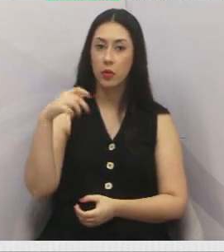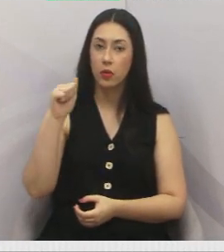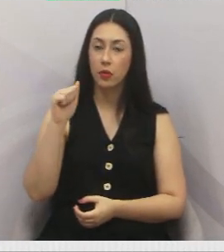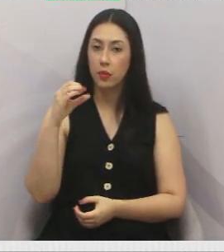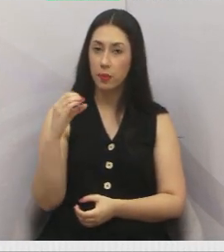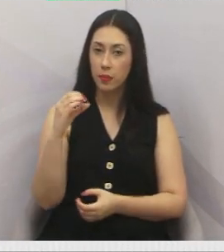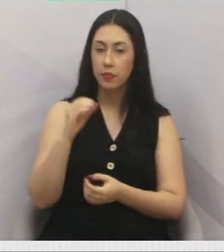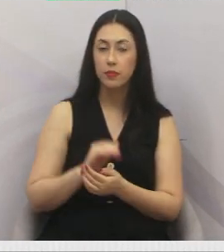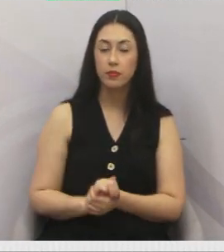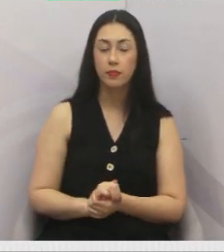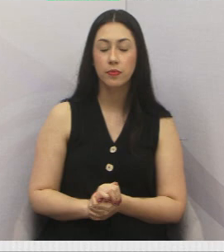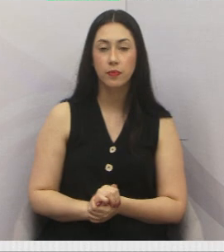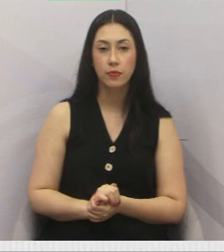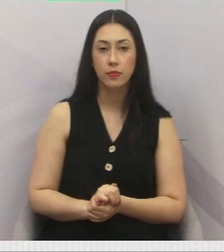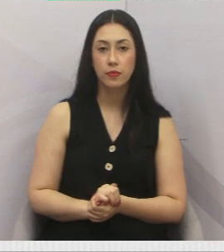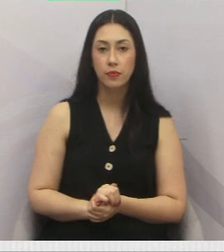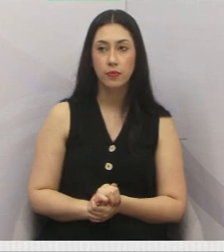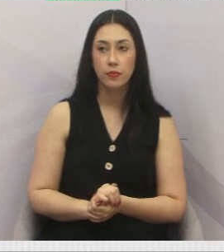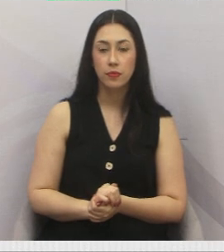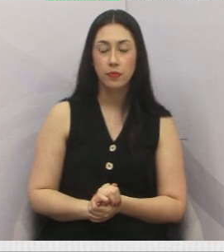Próximo voto.